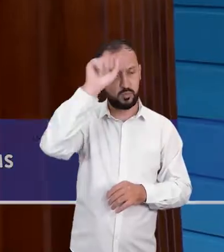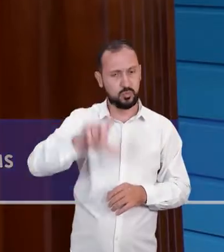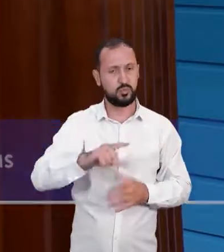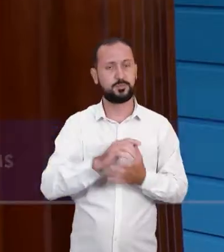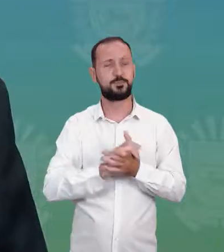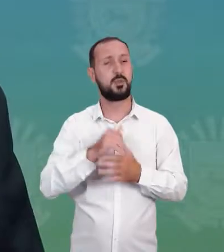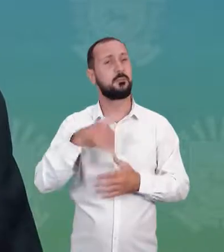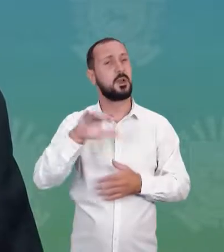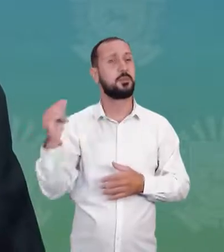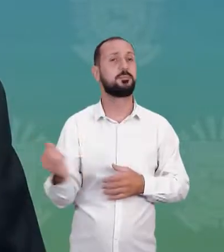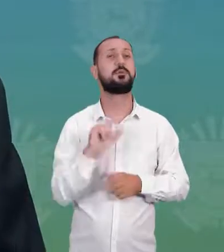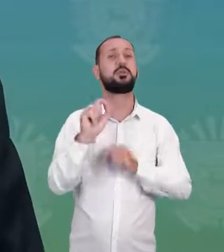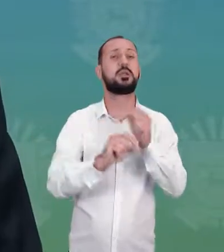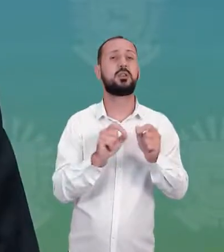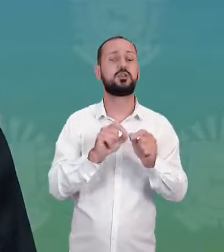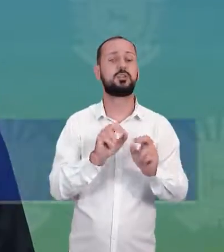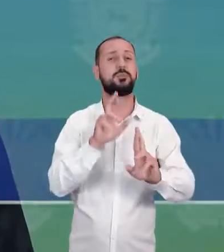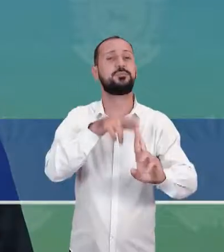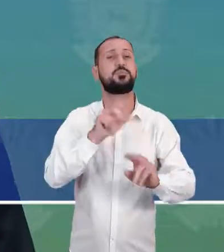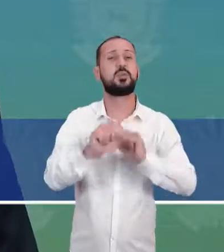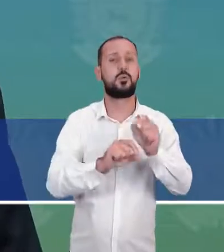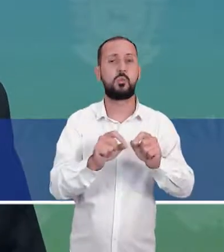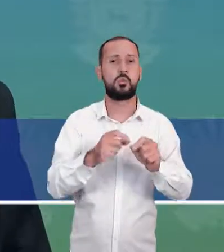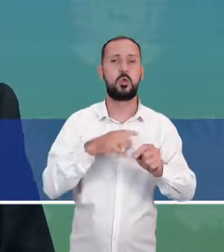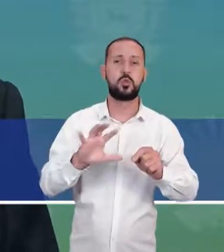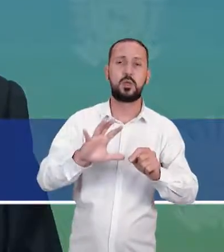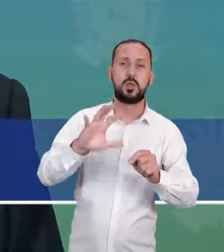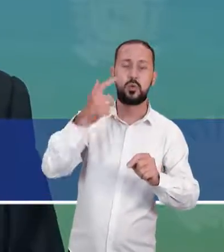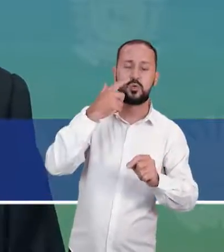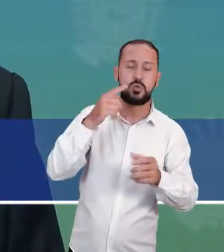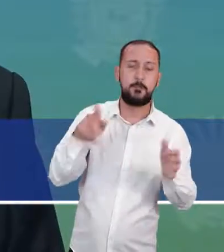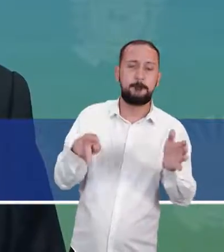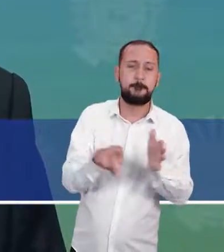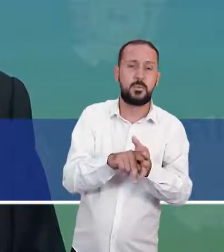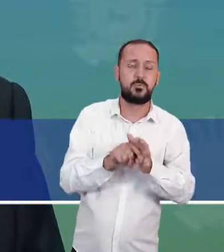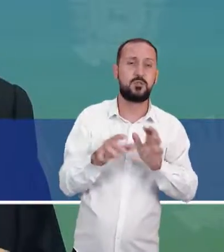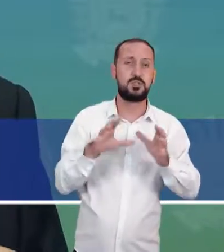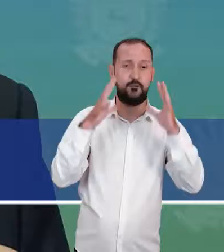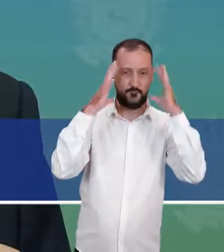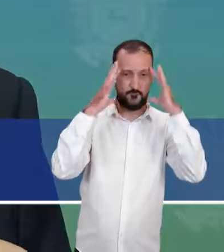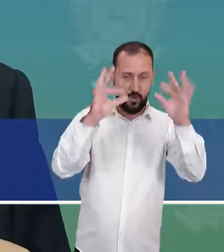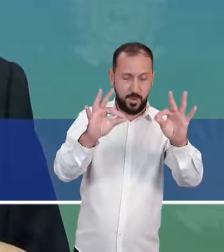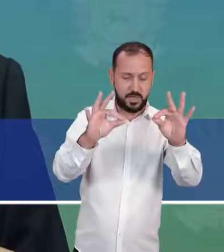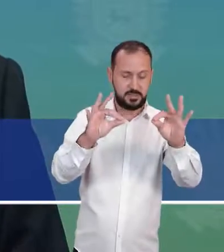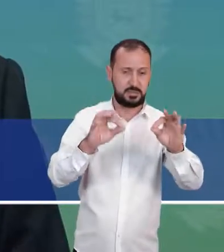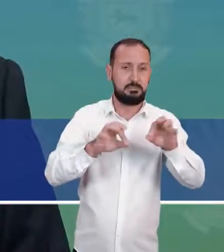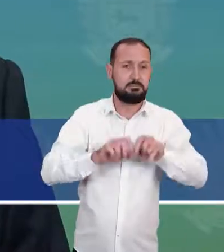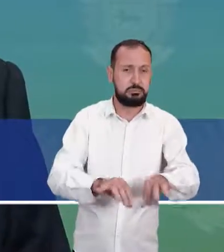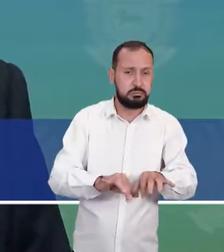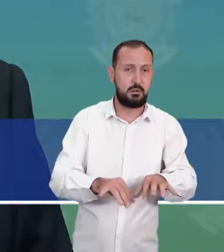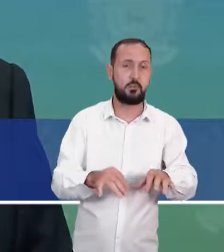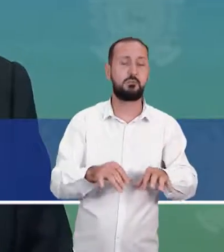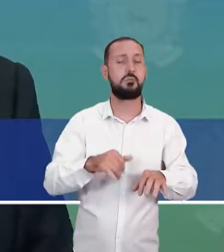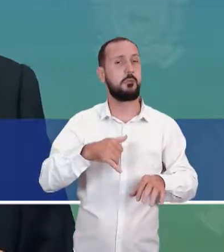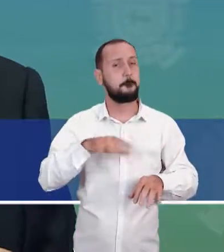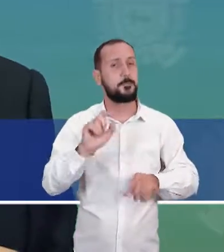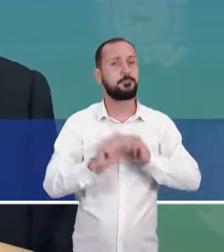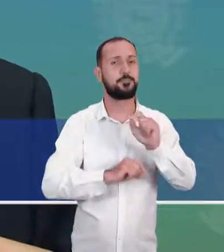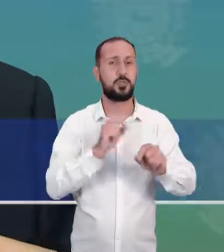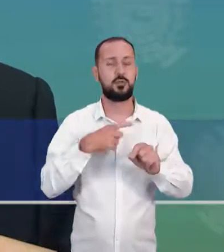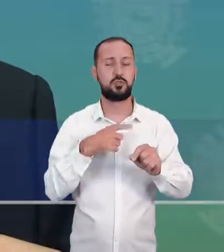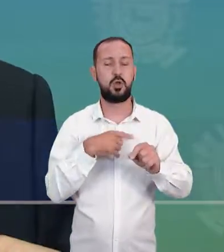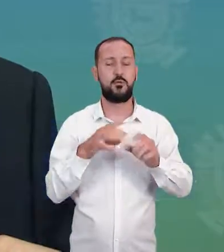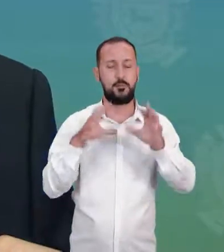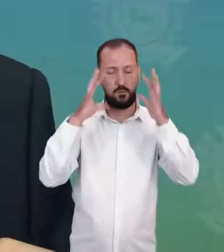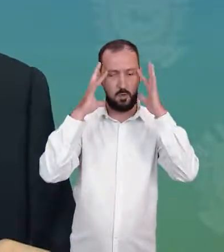Mato Grosso do Sul. A função principal do escrivão de polícia é a formalização dos atos de polícia judiciária. E eles fazem muito